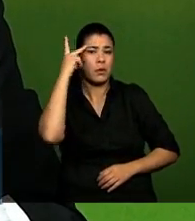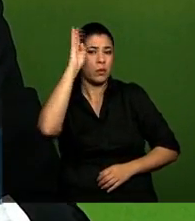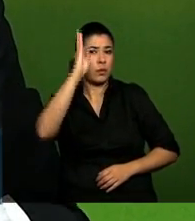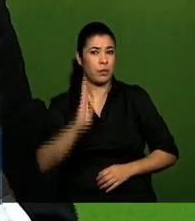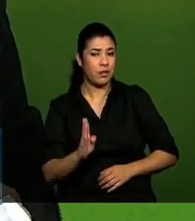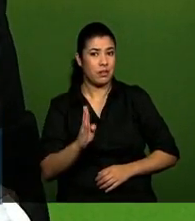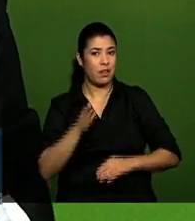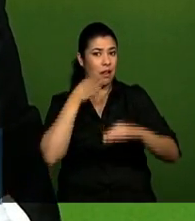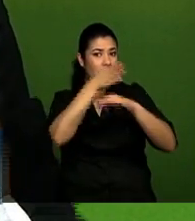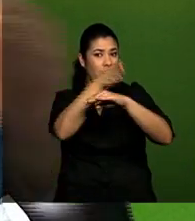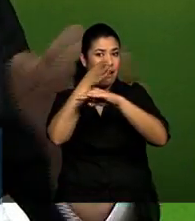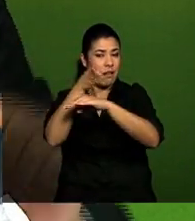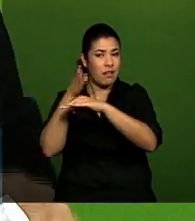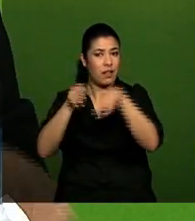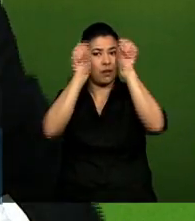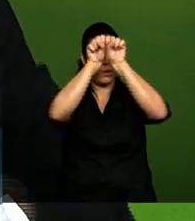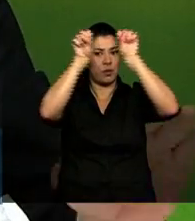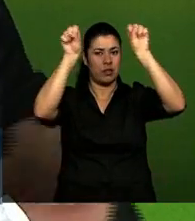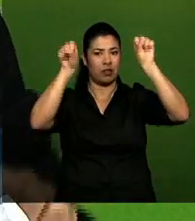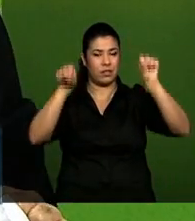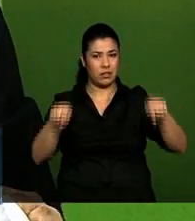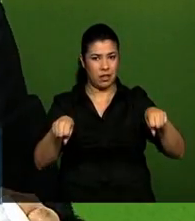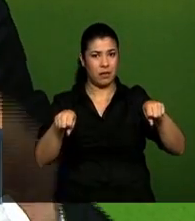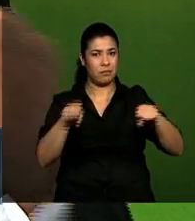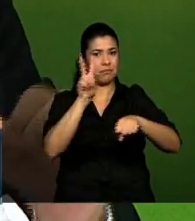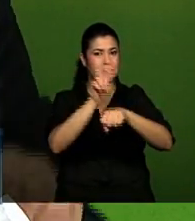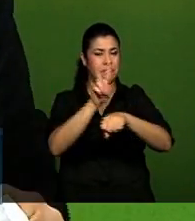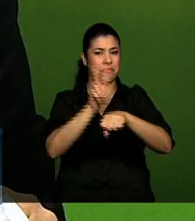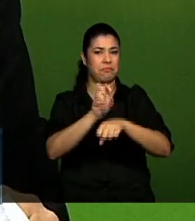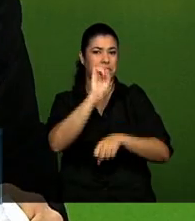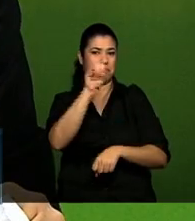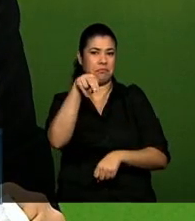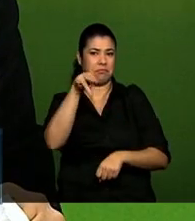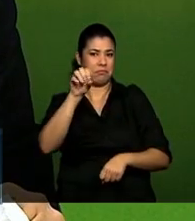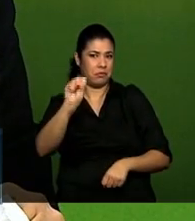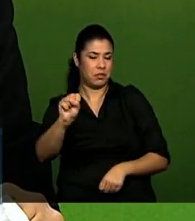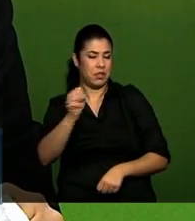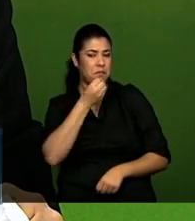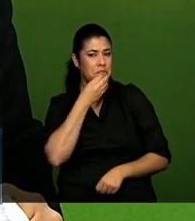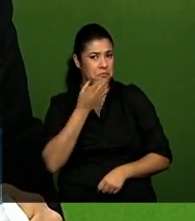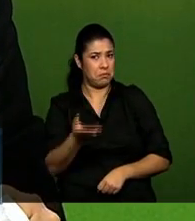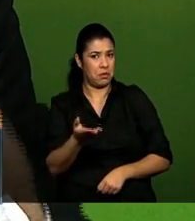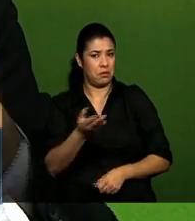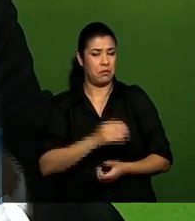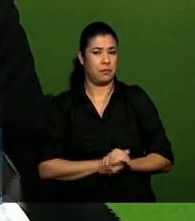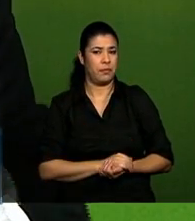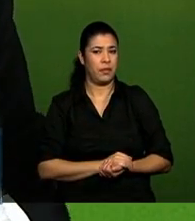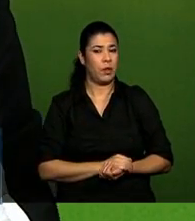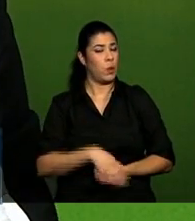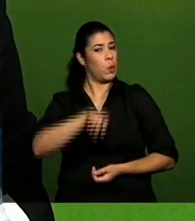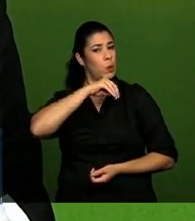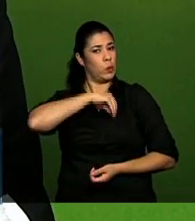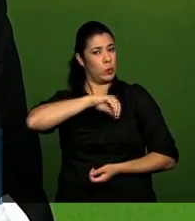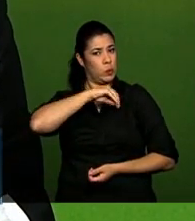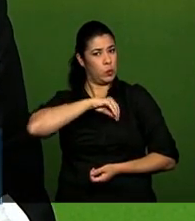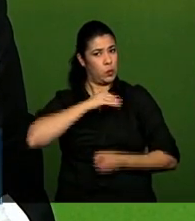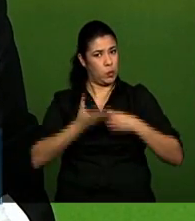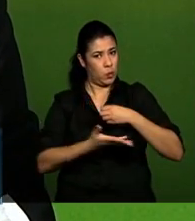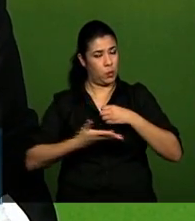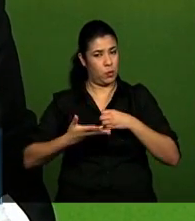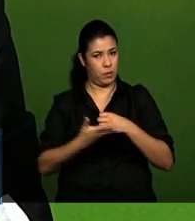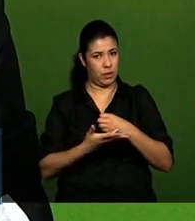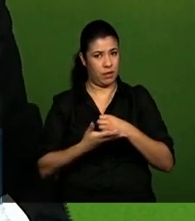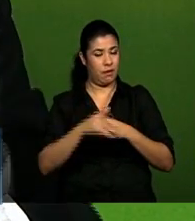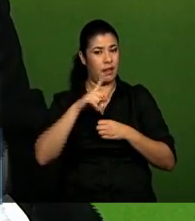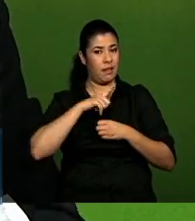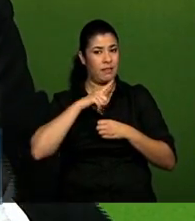o sistema de Previdência Social de prote social no nosso país o que é muito bom o salário mínimo